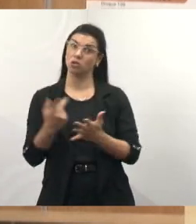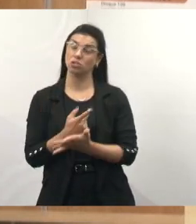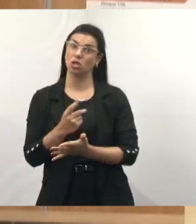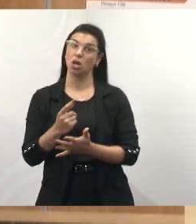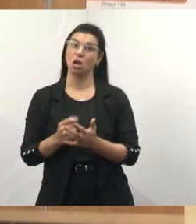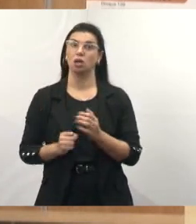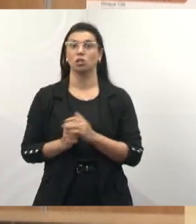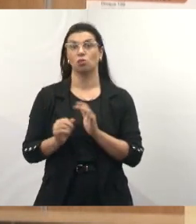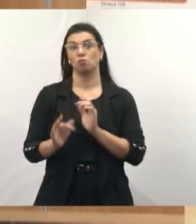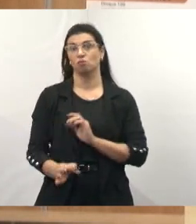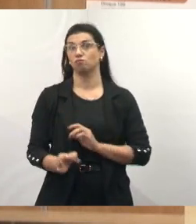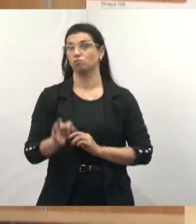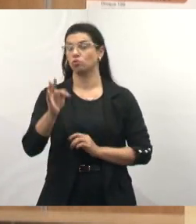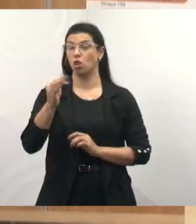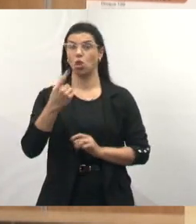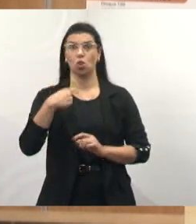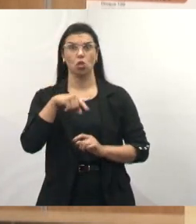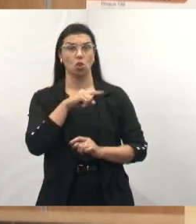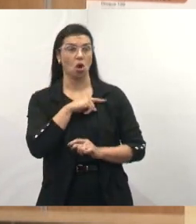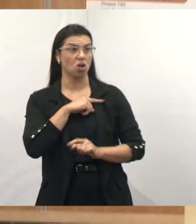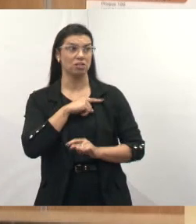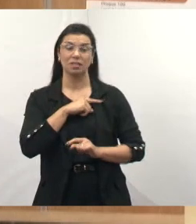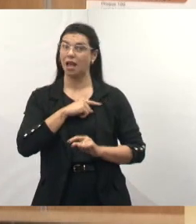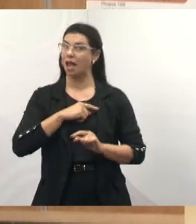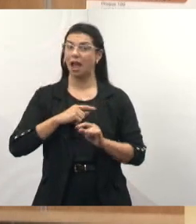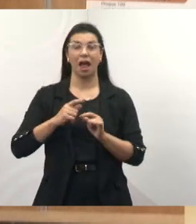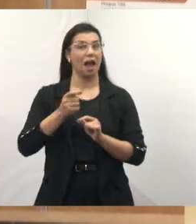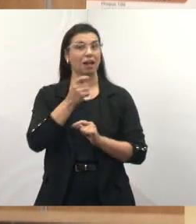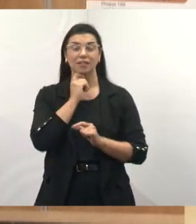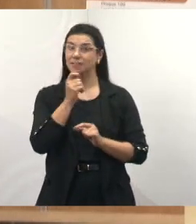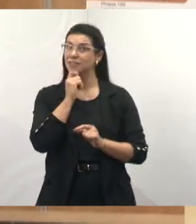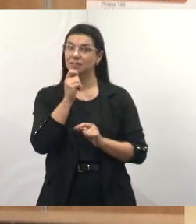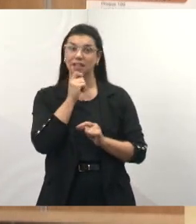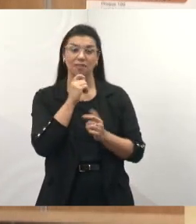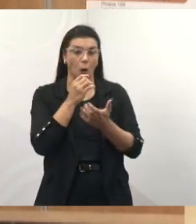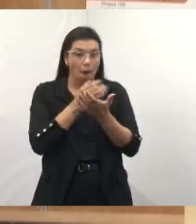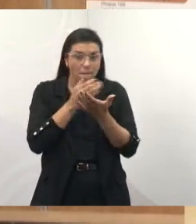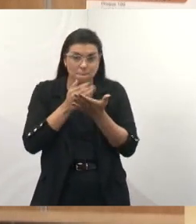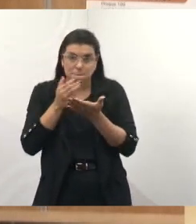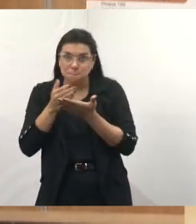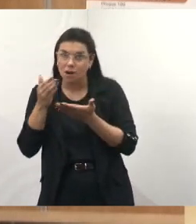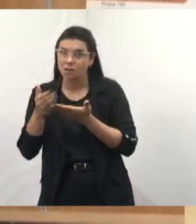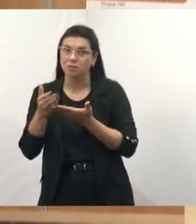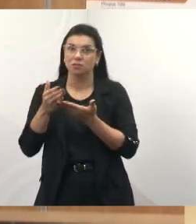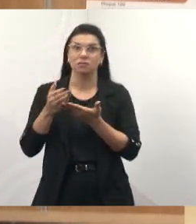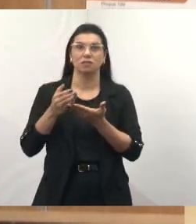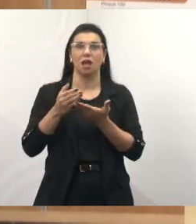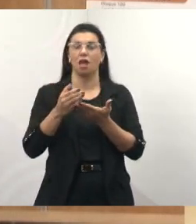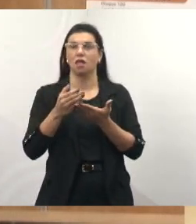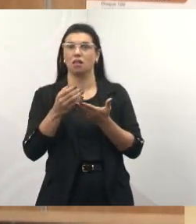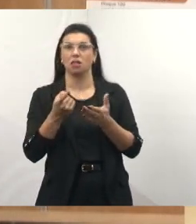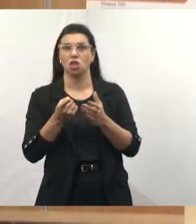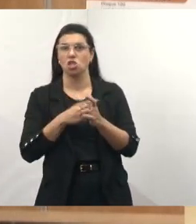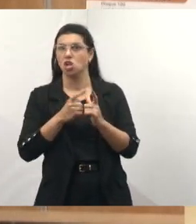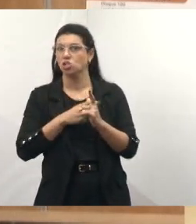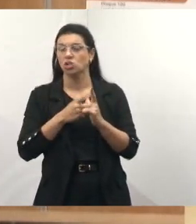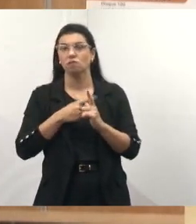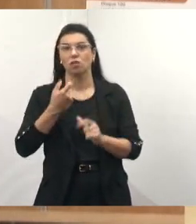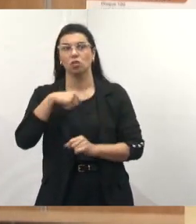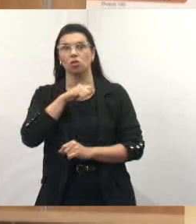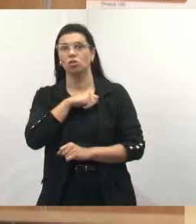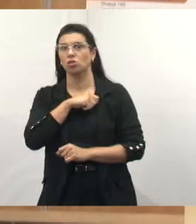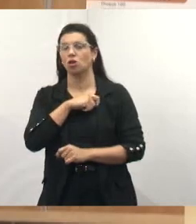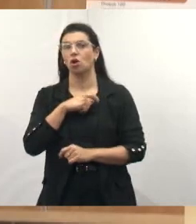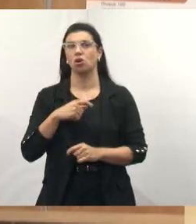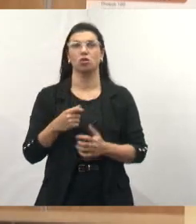nem está contabilizando, nem começou a contabilizar as parcelas, porque todas essas obras, o dinheiro do CAF, até agora só está amortizando